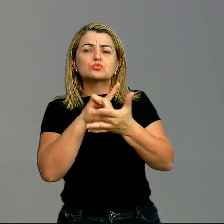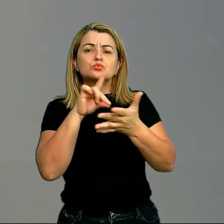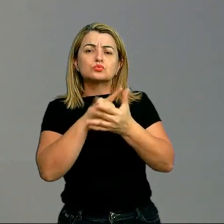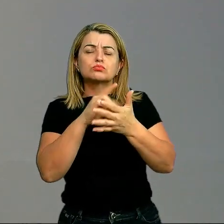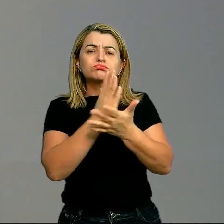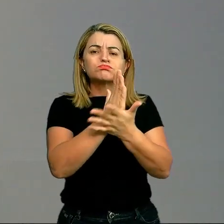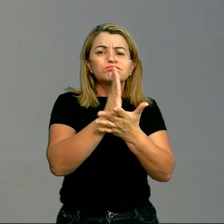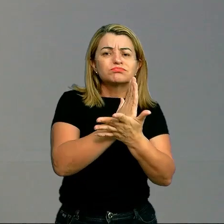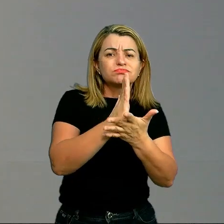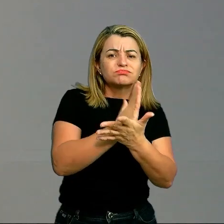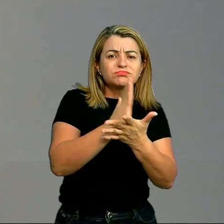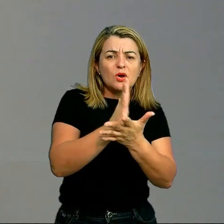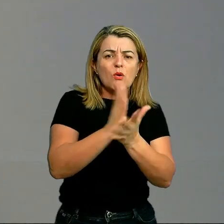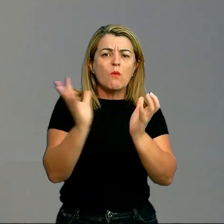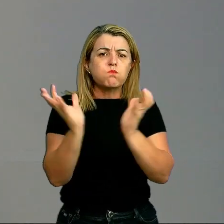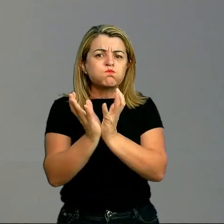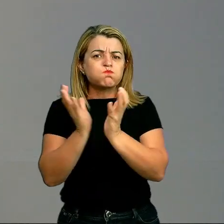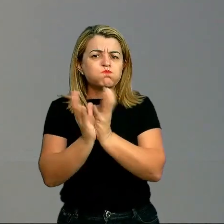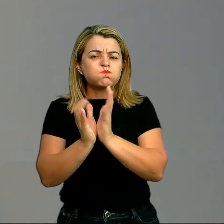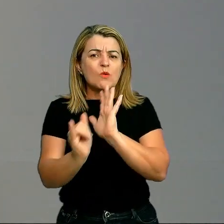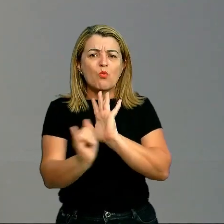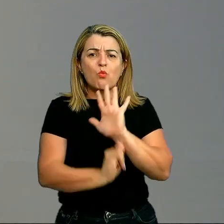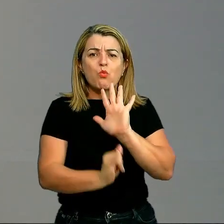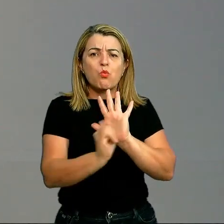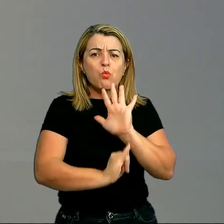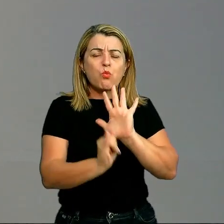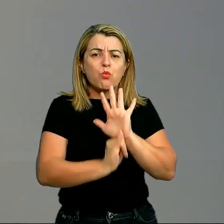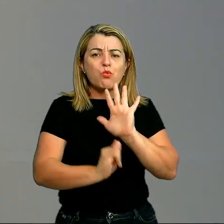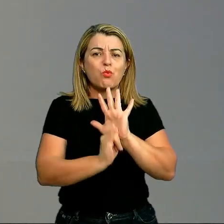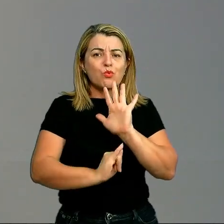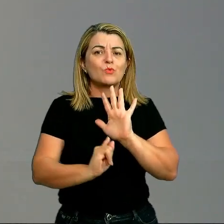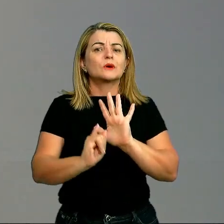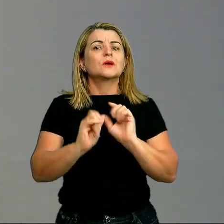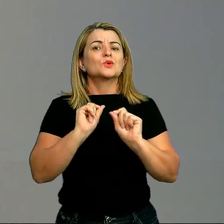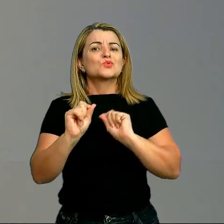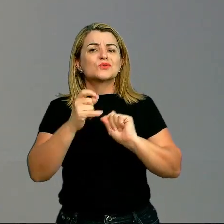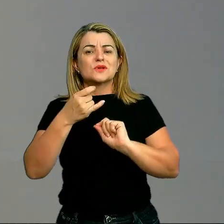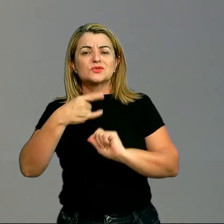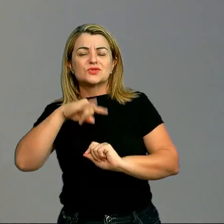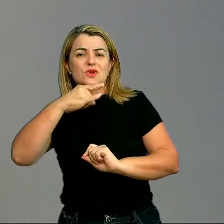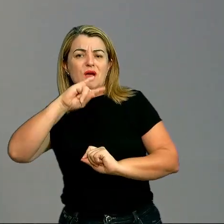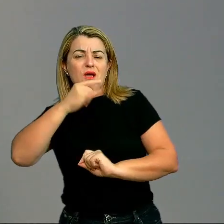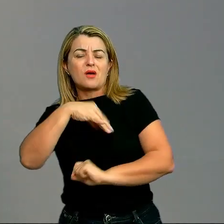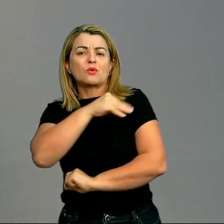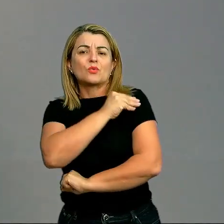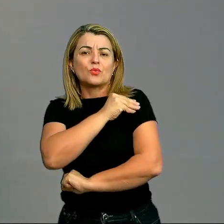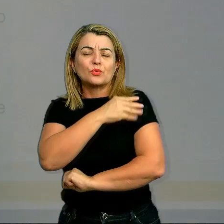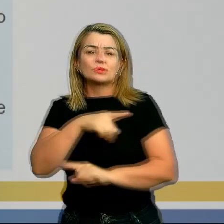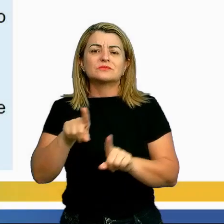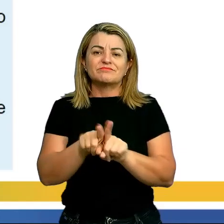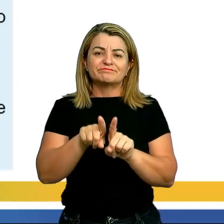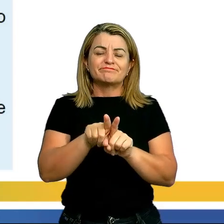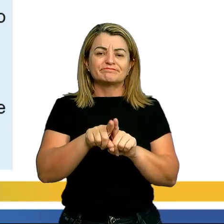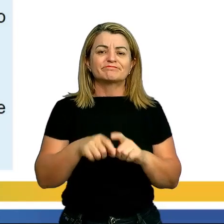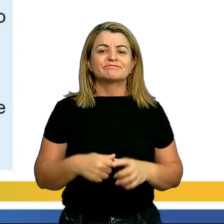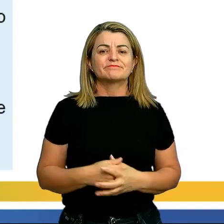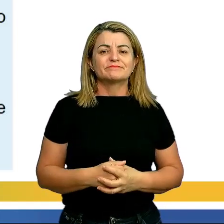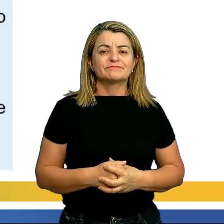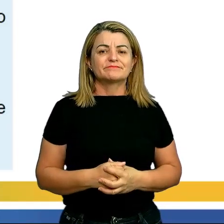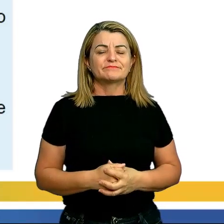de algumas gangues, de alguns traficantes de álcool, que vão fazer muito dinheiro, como Al Capone, por exemplo.